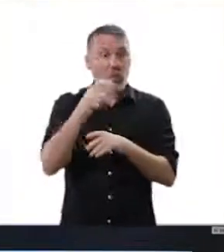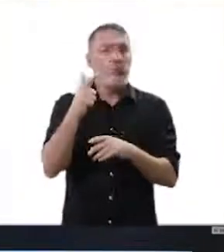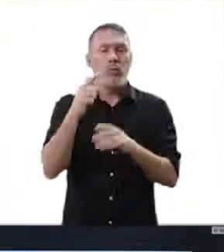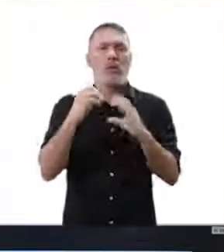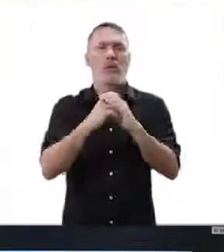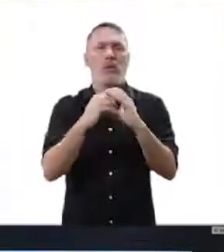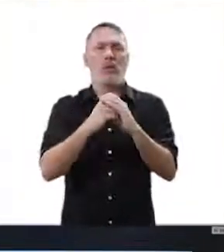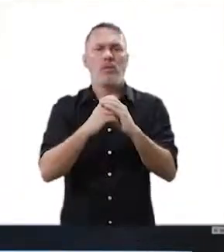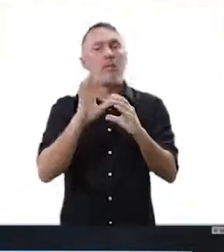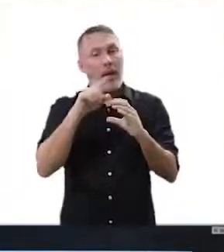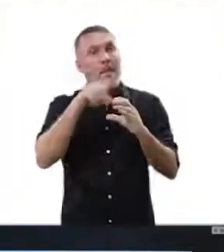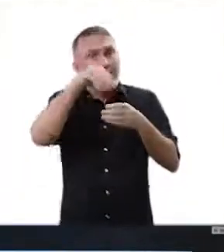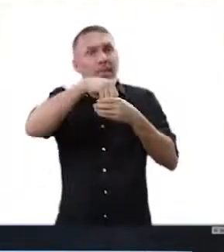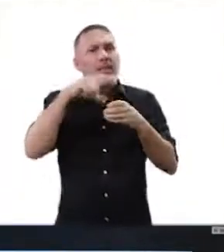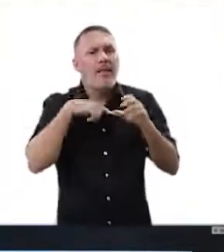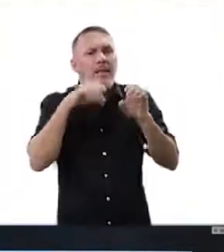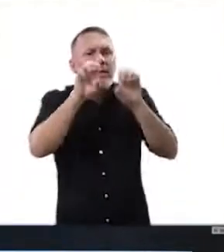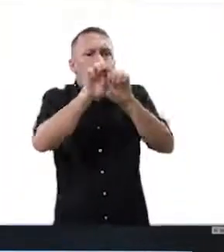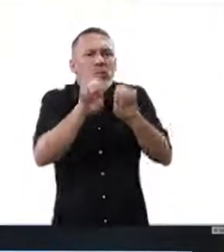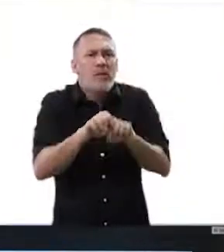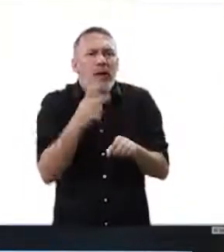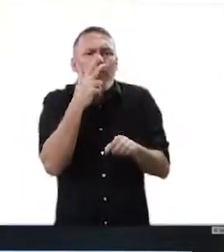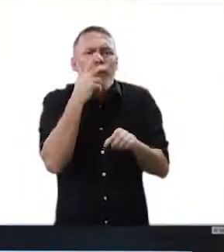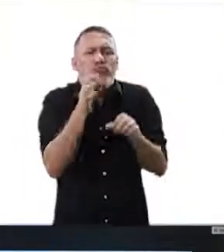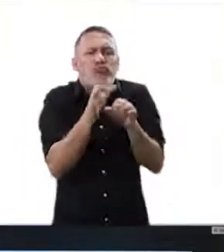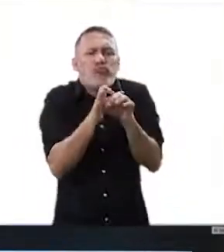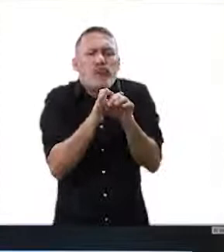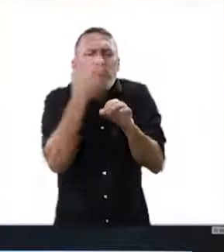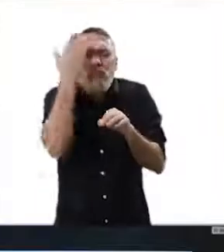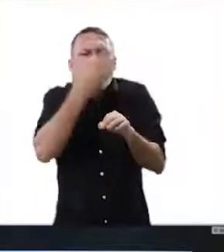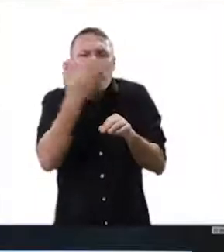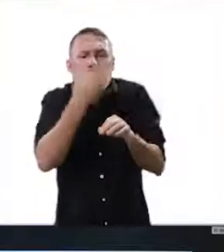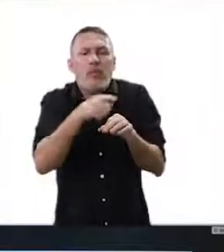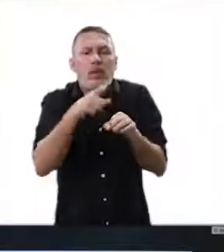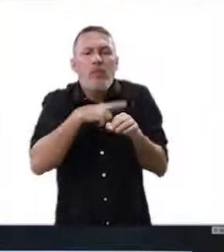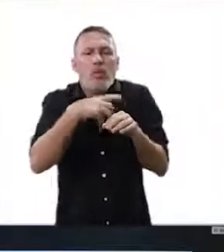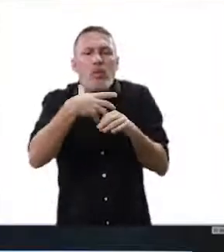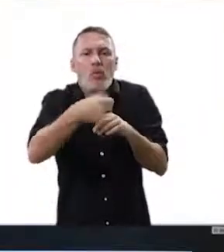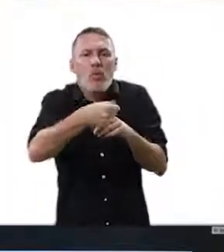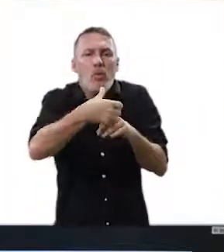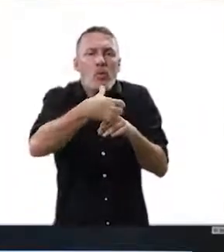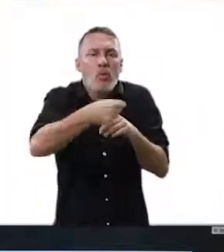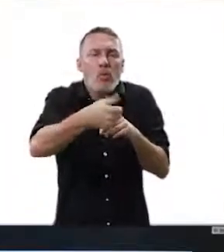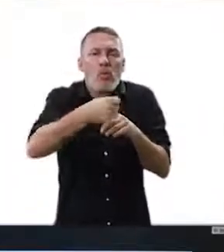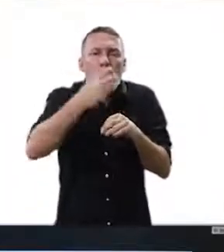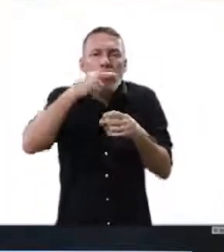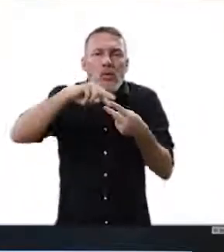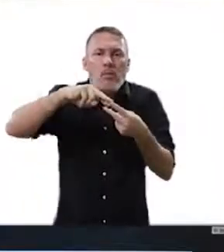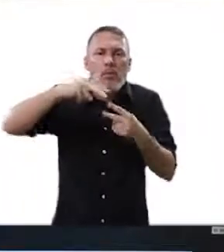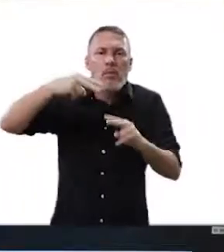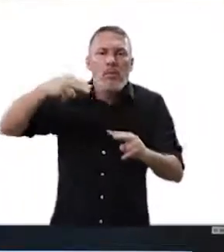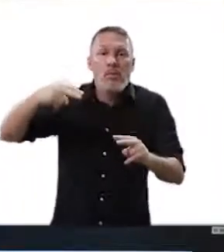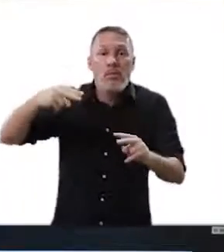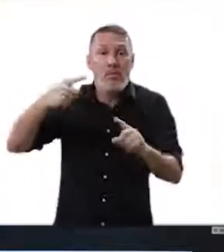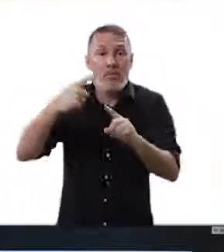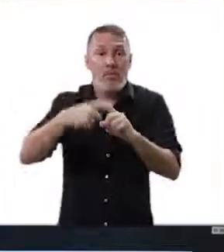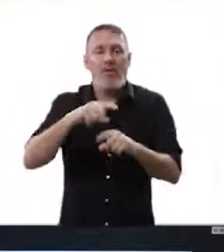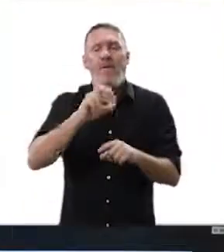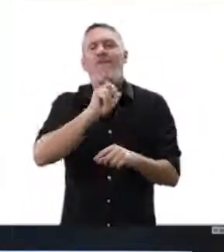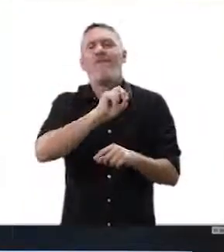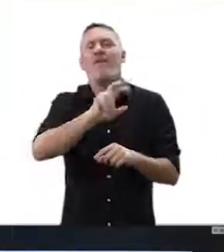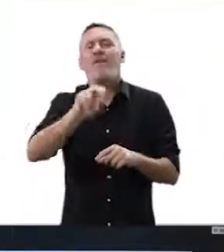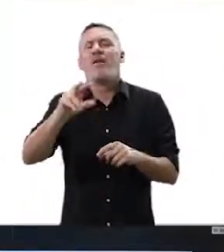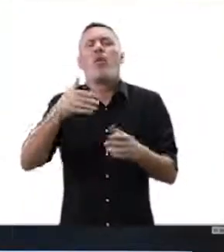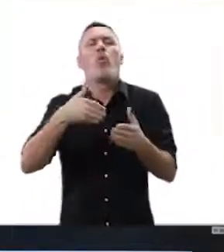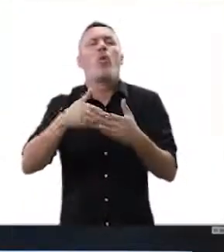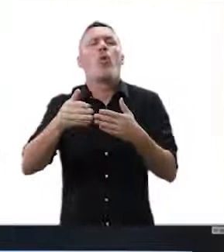cápsula, com material genético. Então, quando eles entram no corpo do hospedeiro, eles acabam utilizando da maquinaria